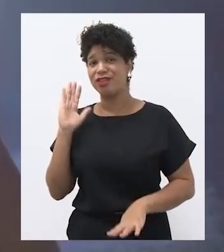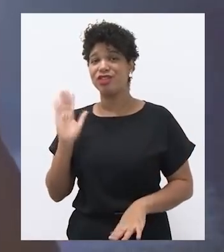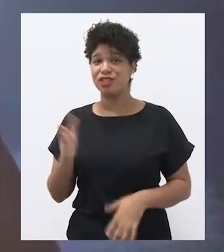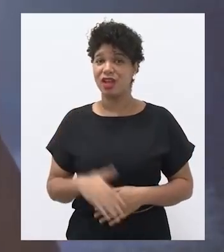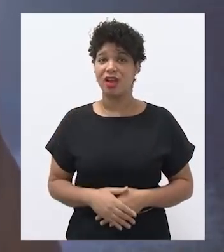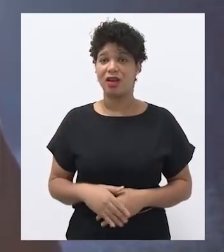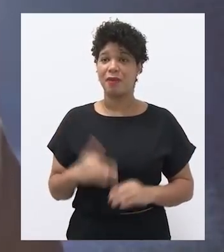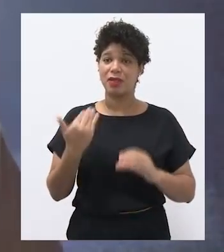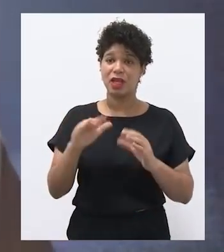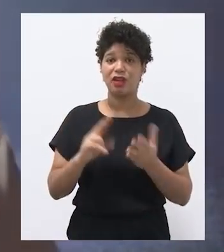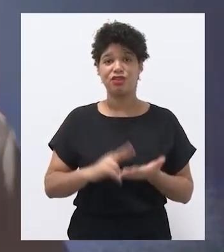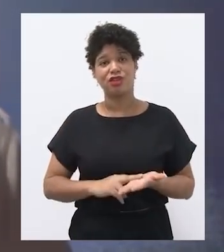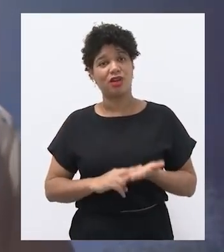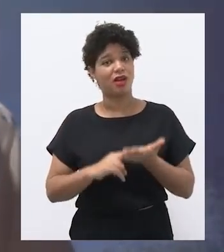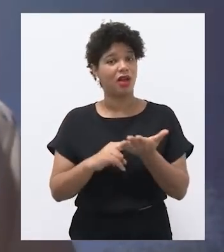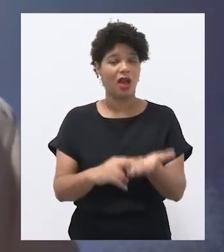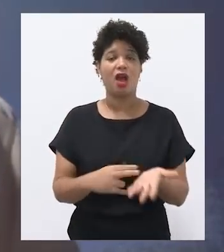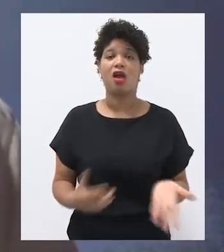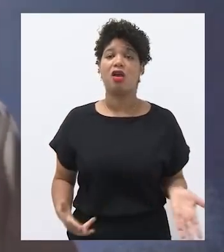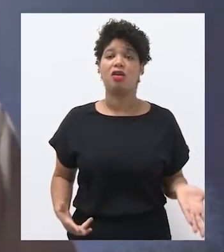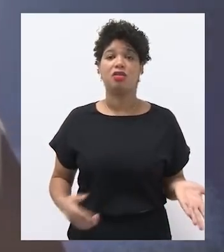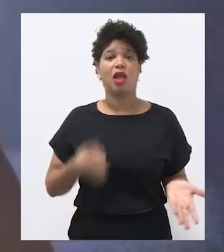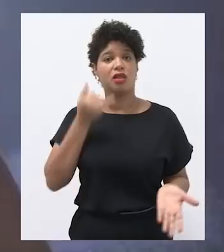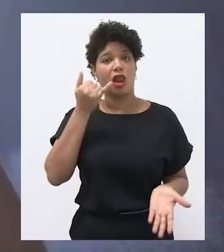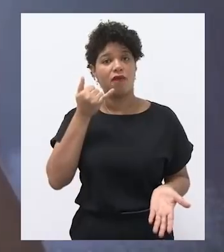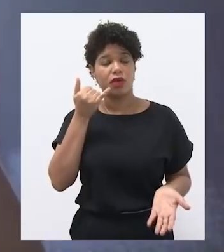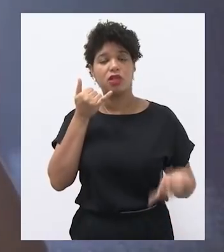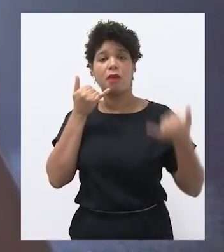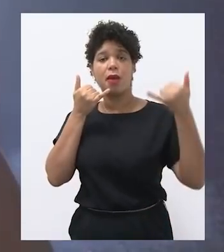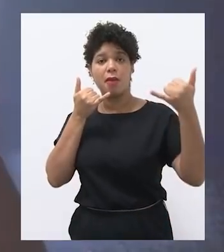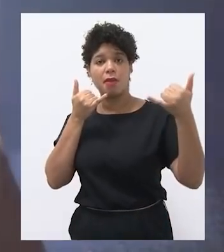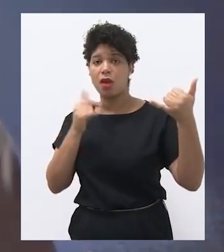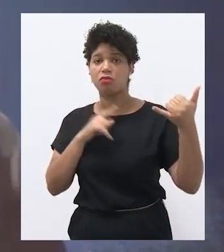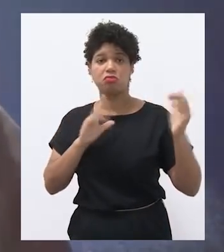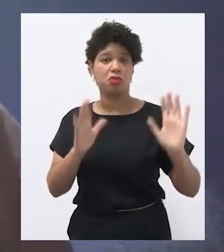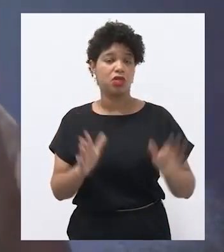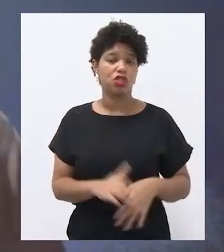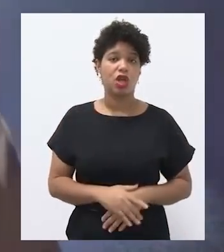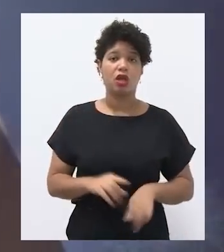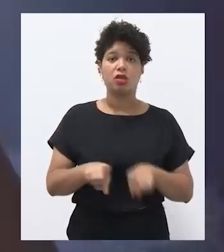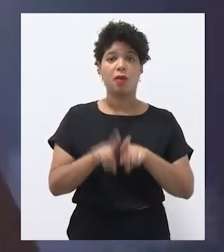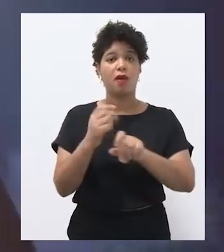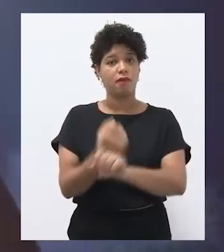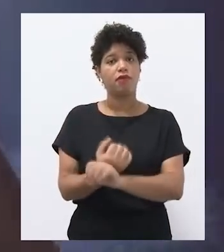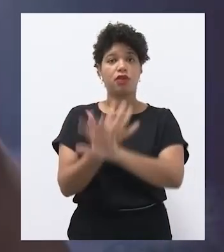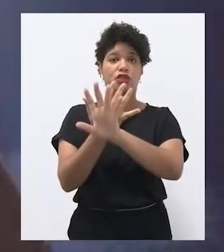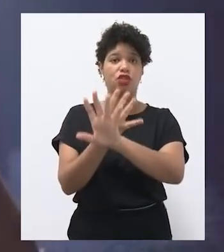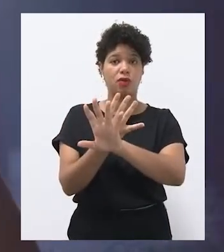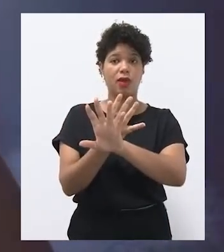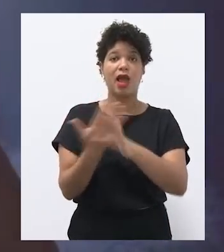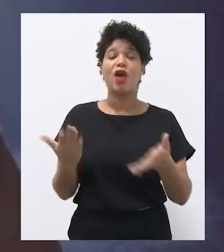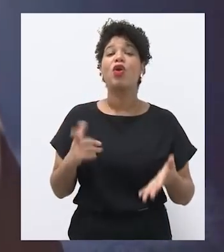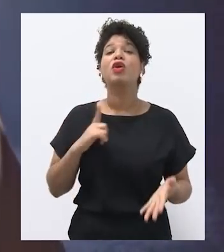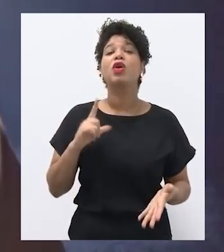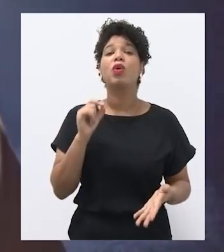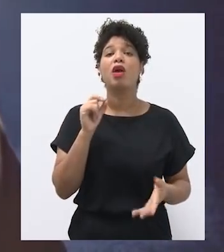mandava carta, a gente já fazia ligações telefônicas, a gente fazia videochamadas e agora a gente tem